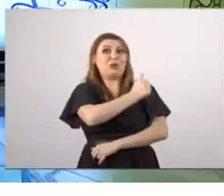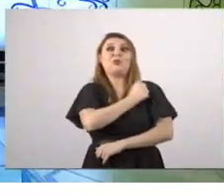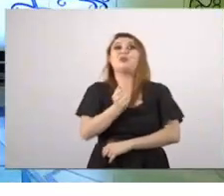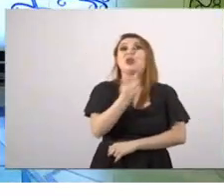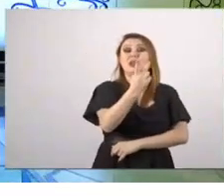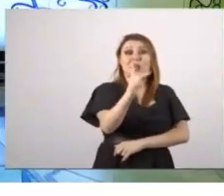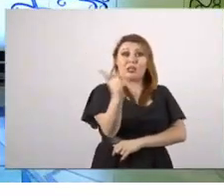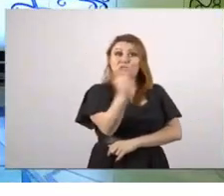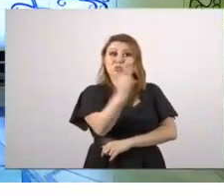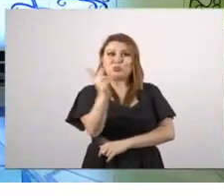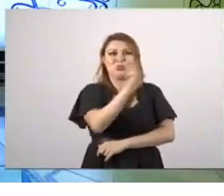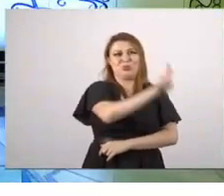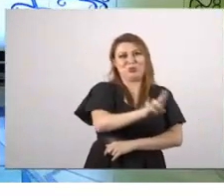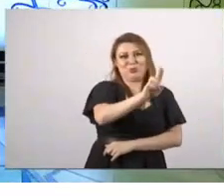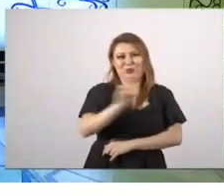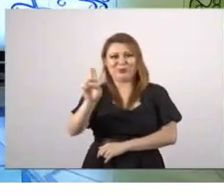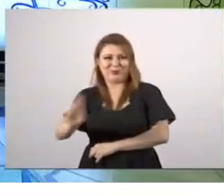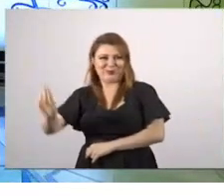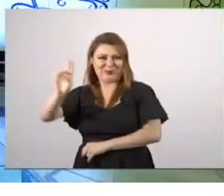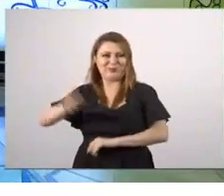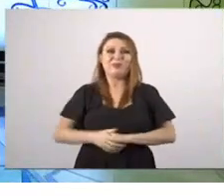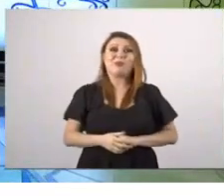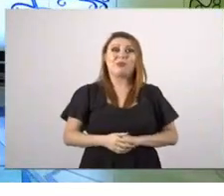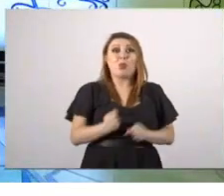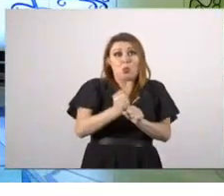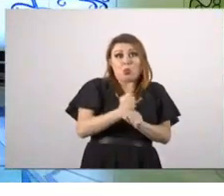duas universidades.